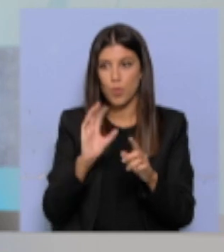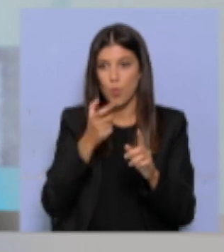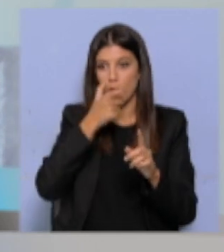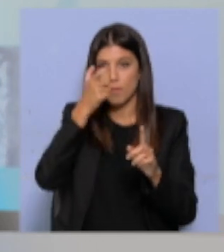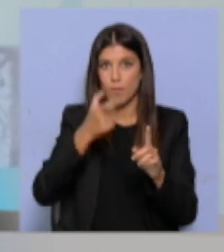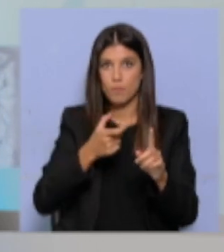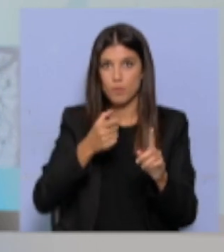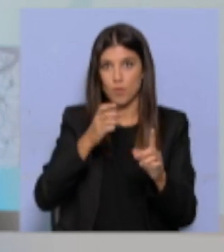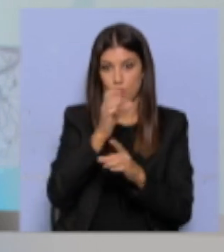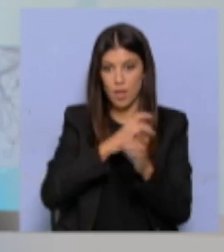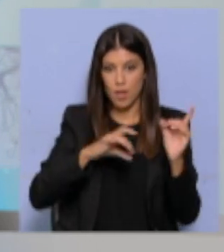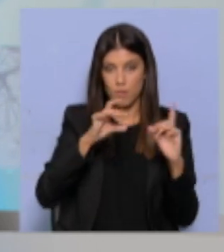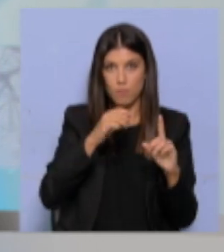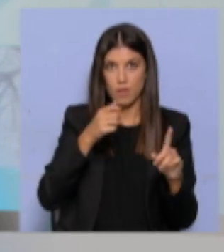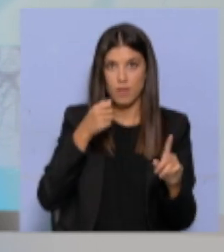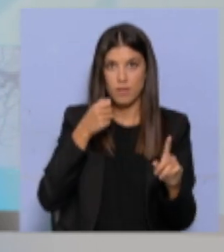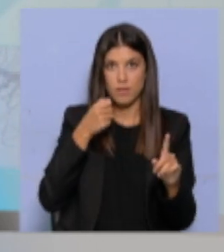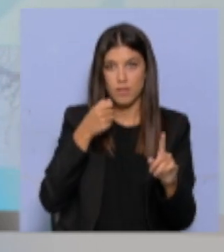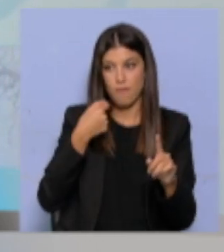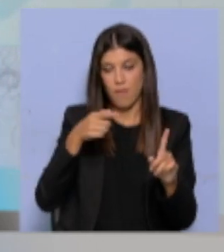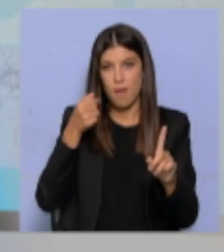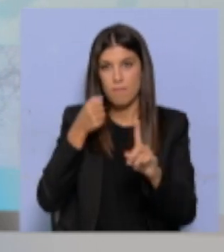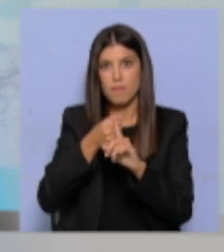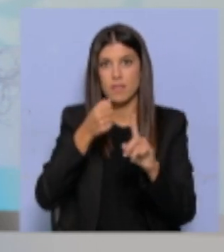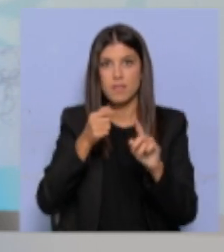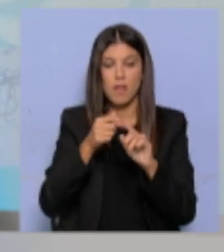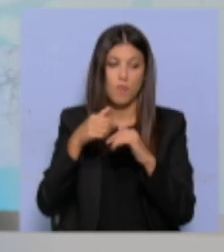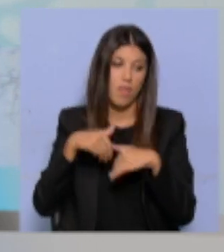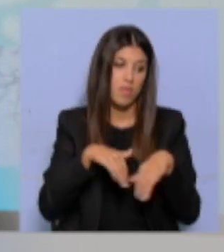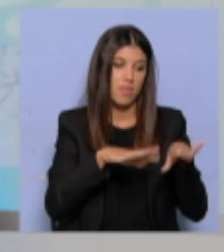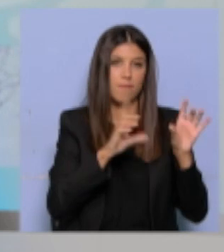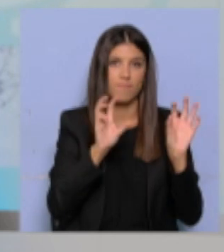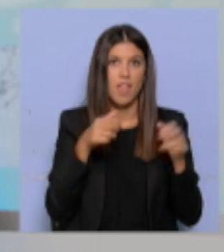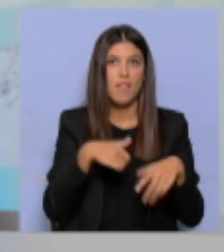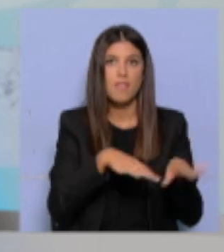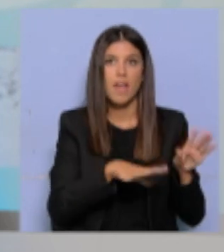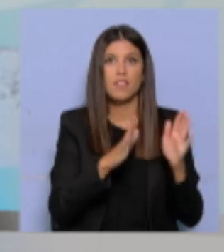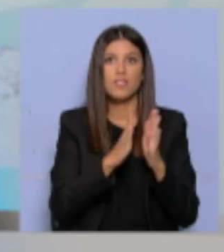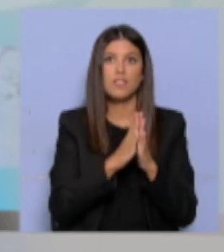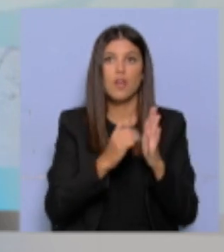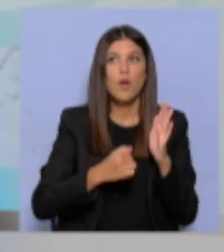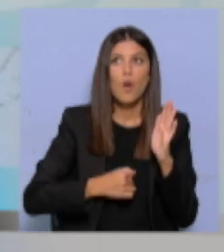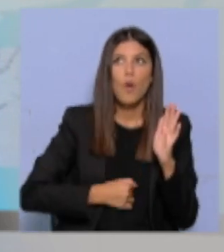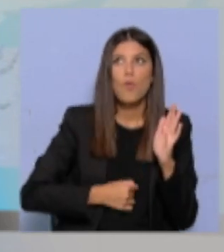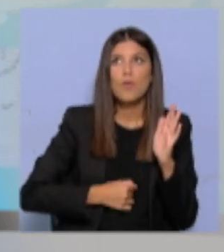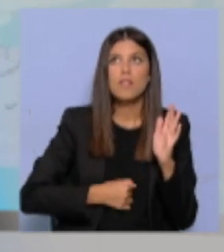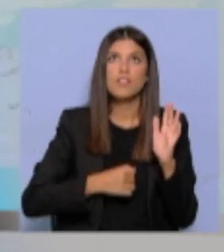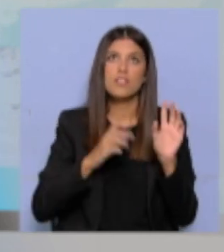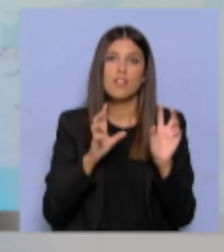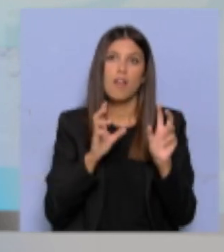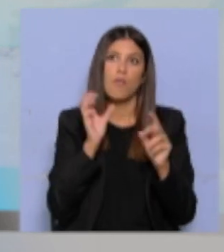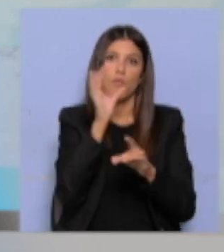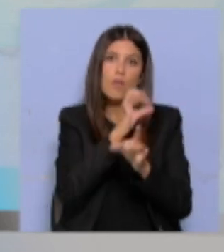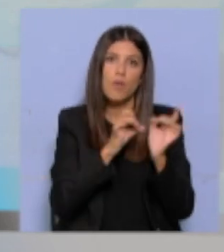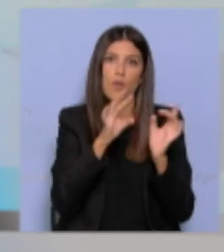e a terra num país onde ele é minoritário, residual até em termos religiosos, e aí é